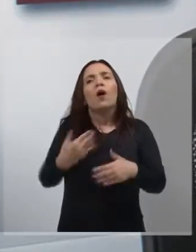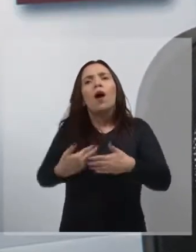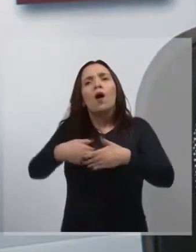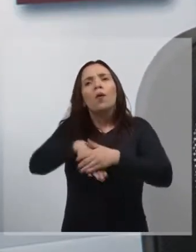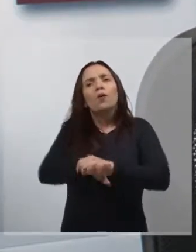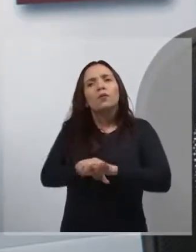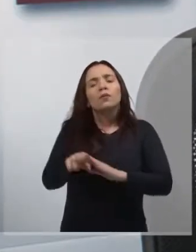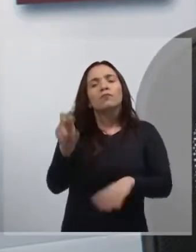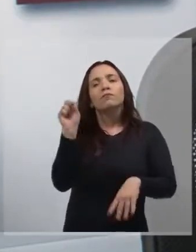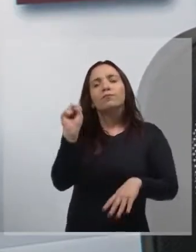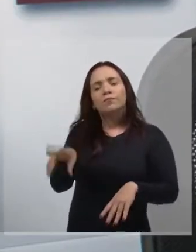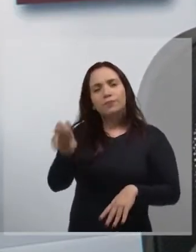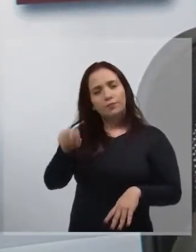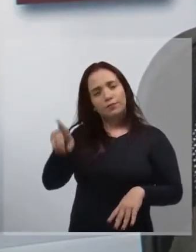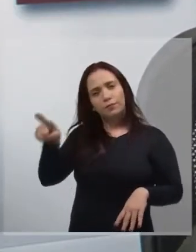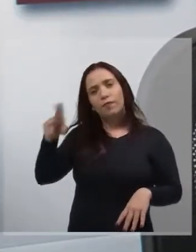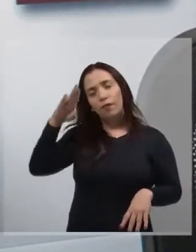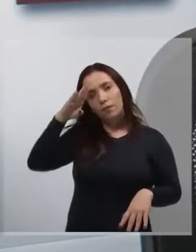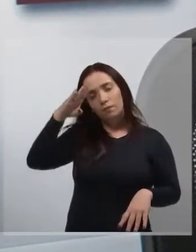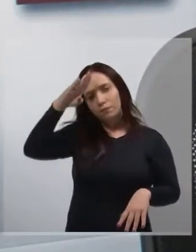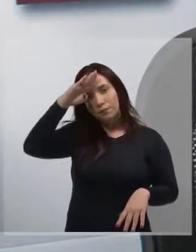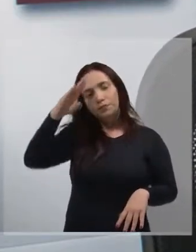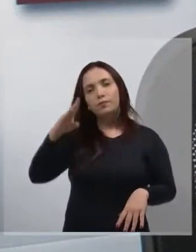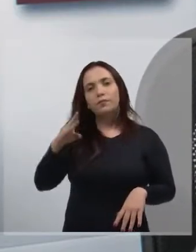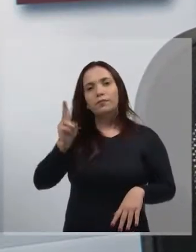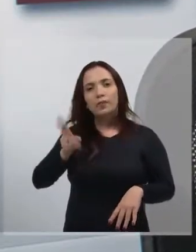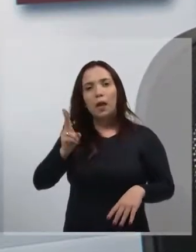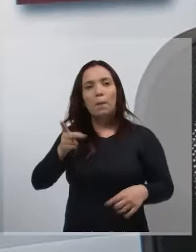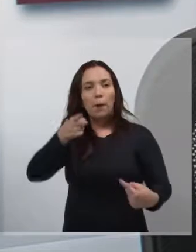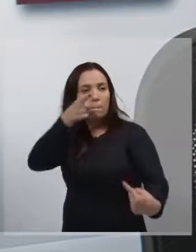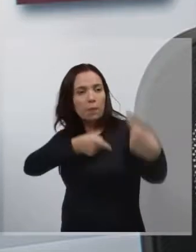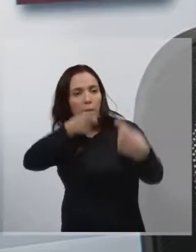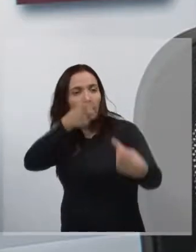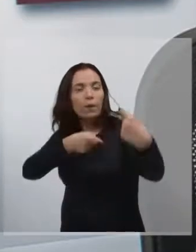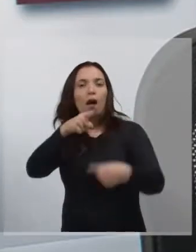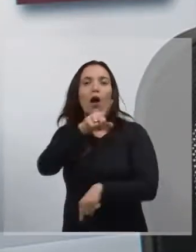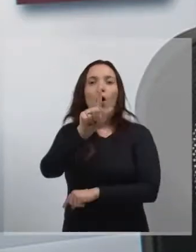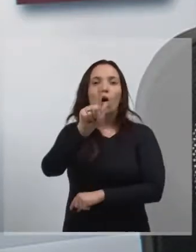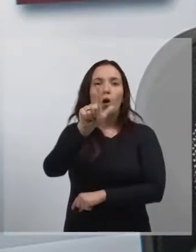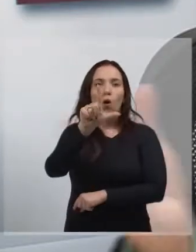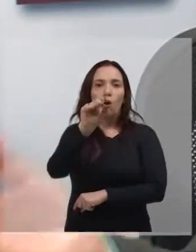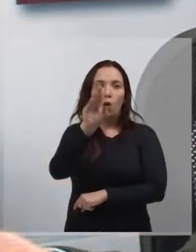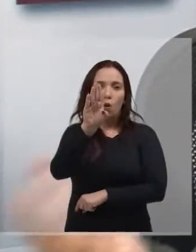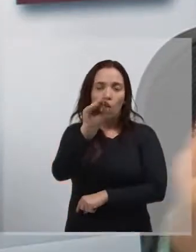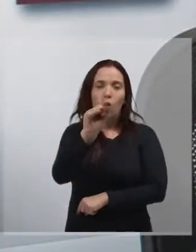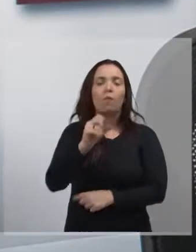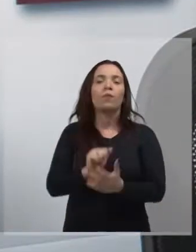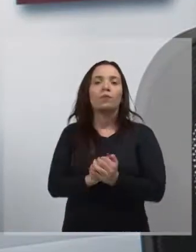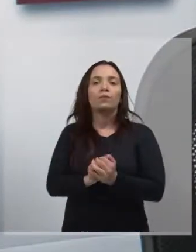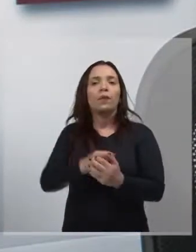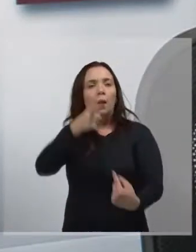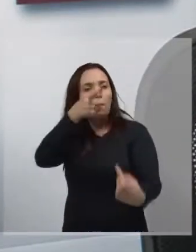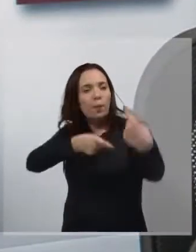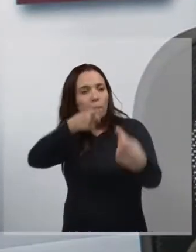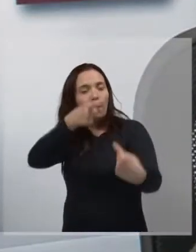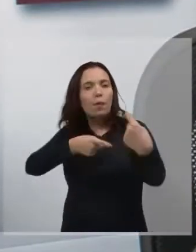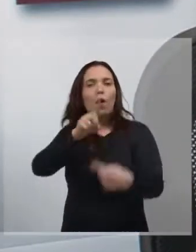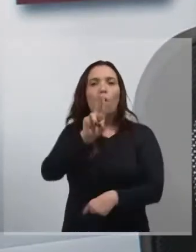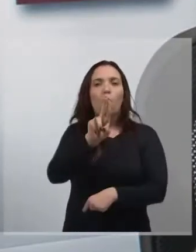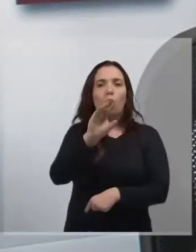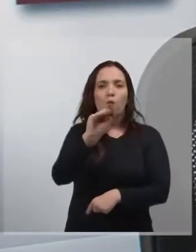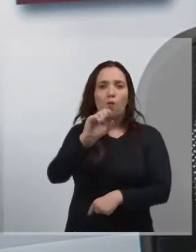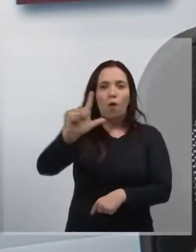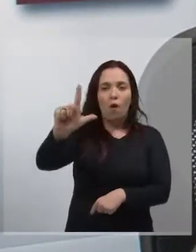acostumado de ver ele literalmente batendo de frente com a Rede Globo, com o grupo UOL, que tem a Folha de